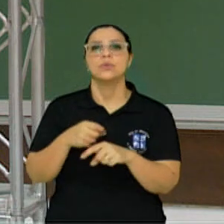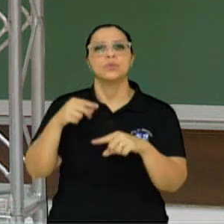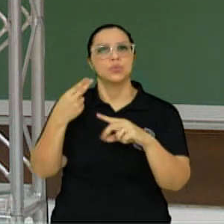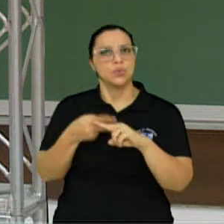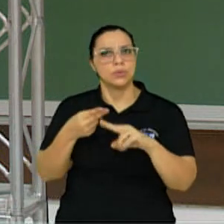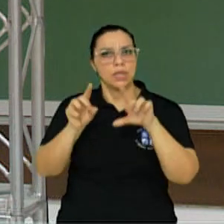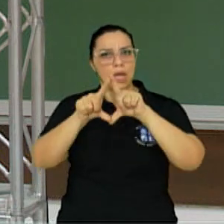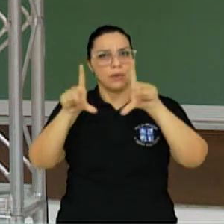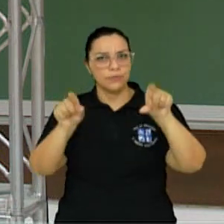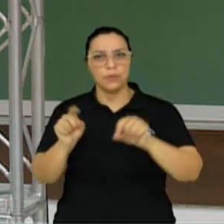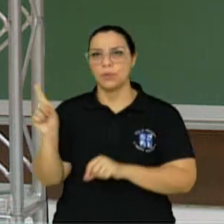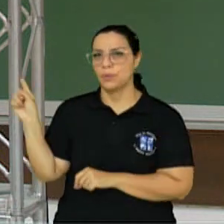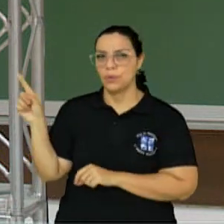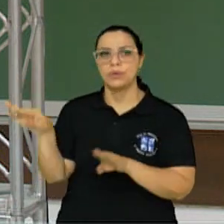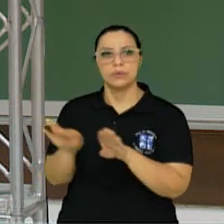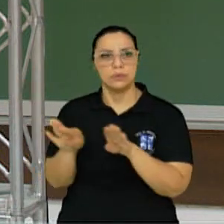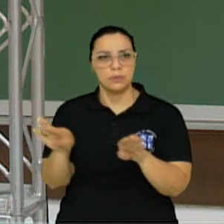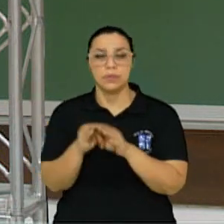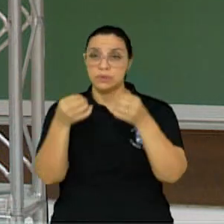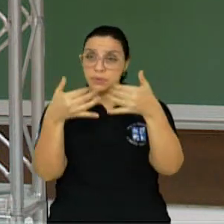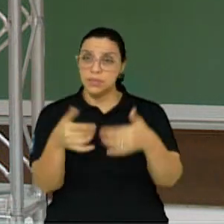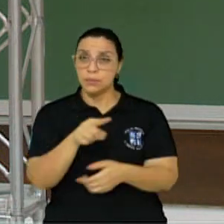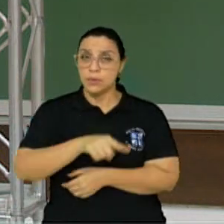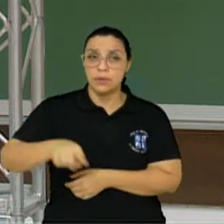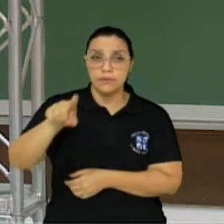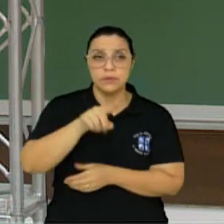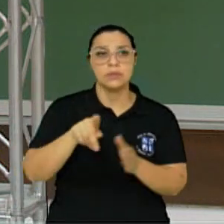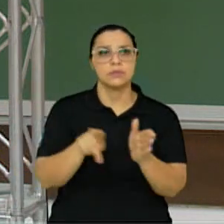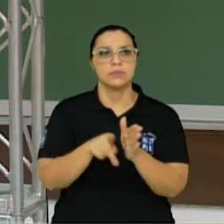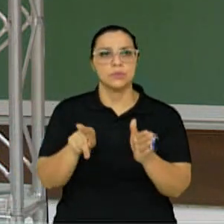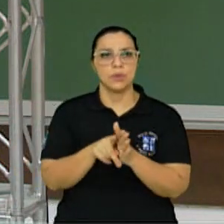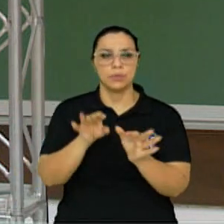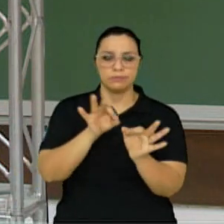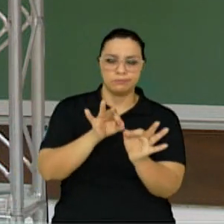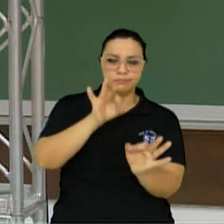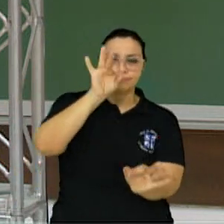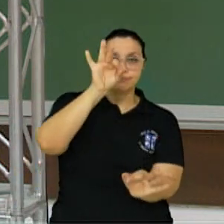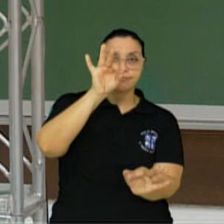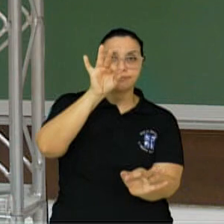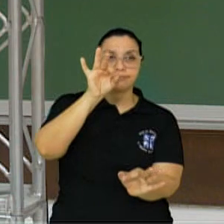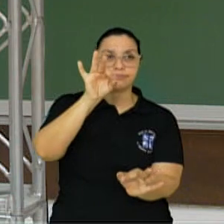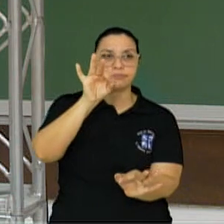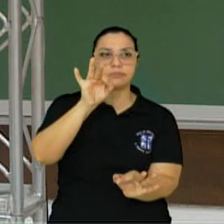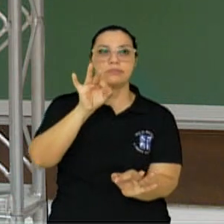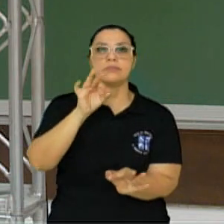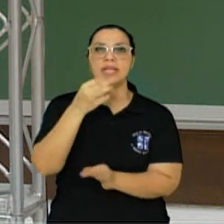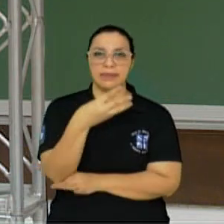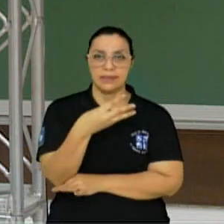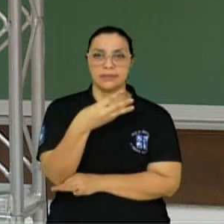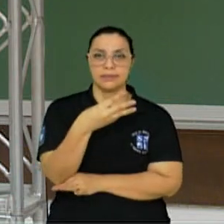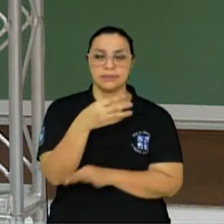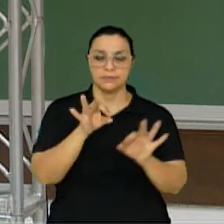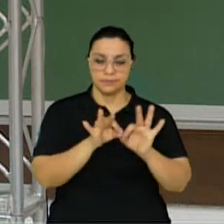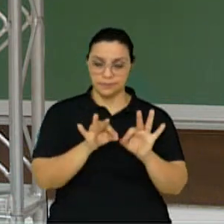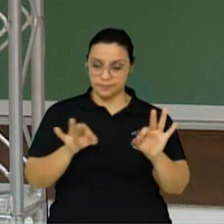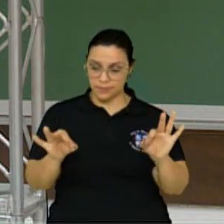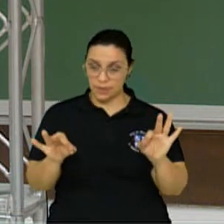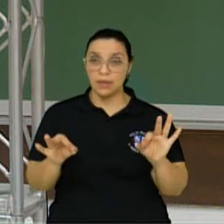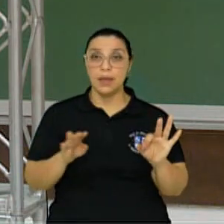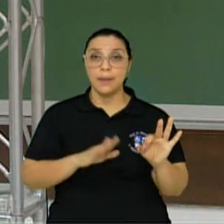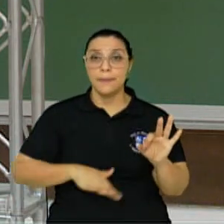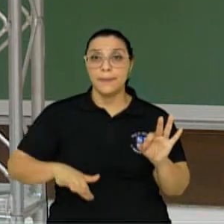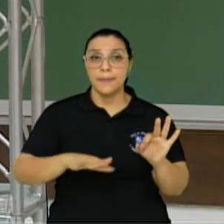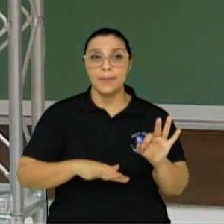de Pitágoras, deixei aqui para vocês, a altura da pirâmide é 3.